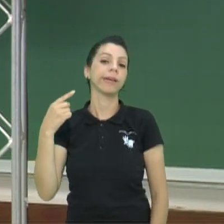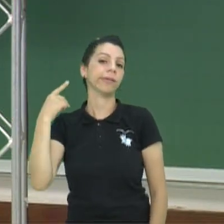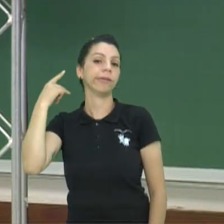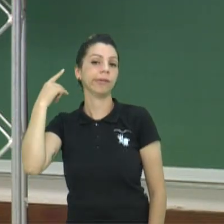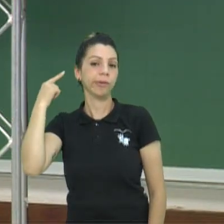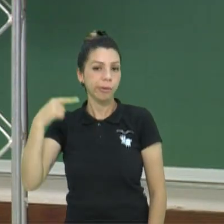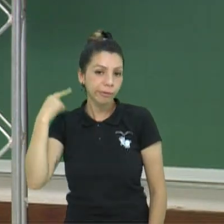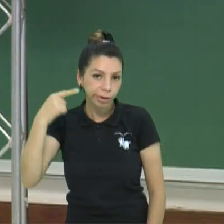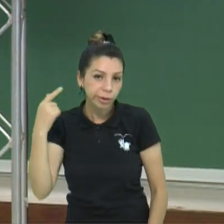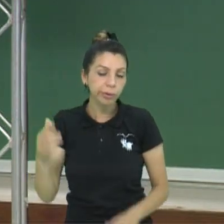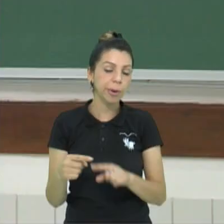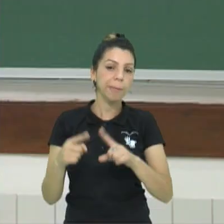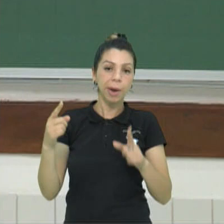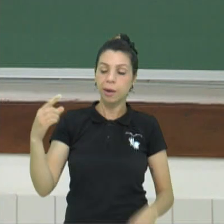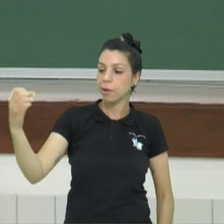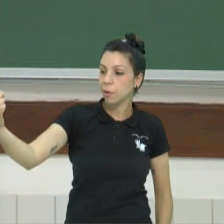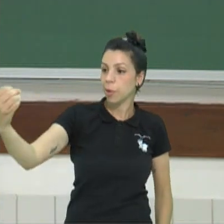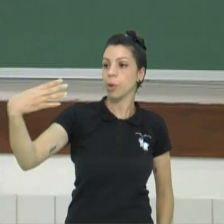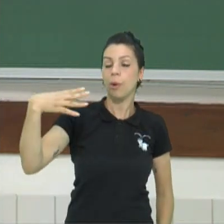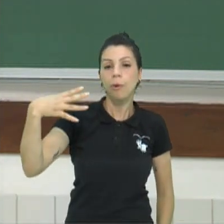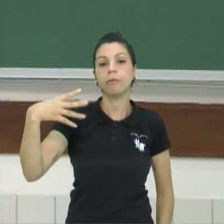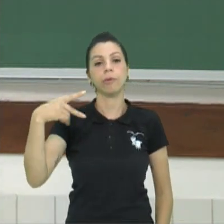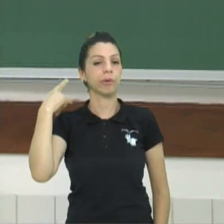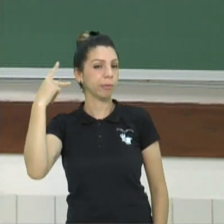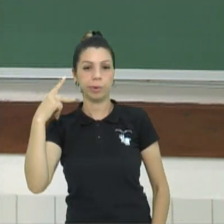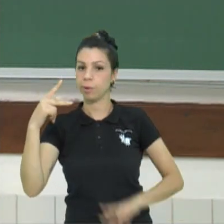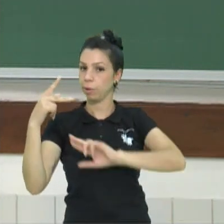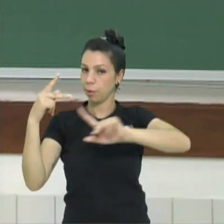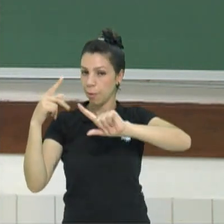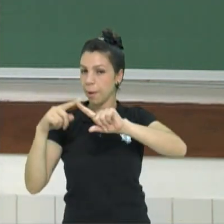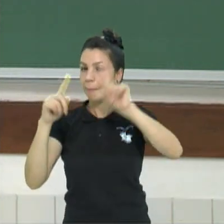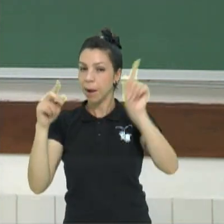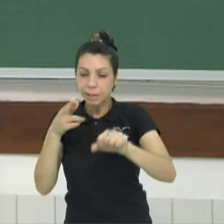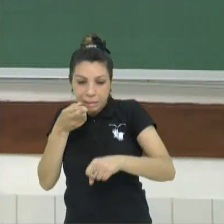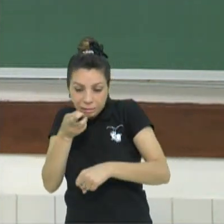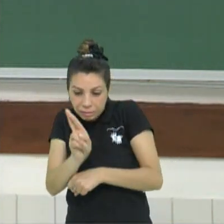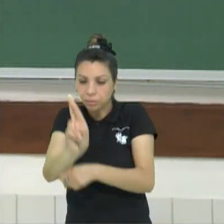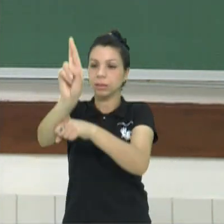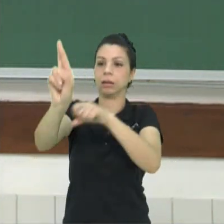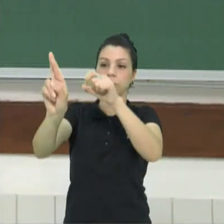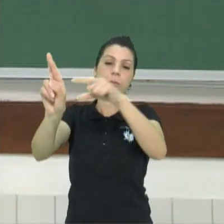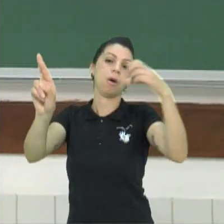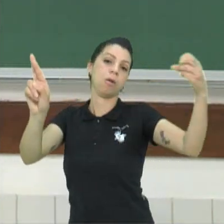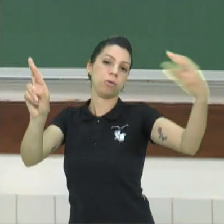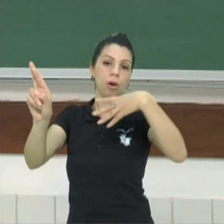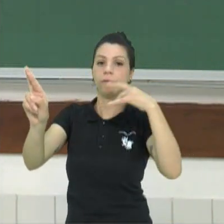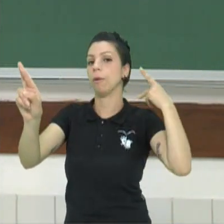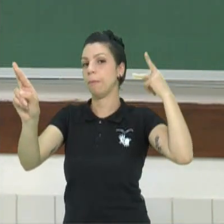na política, mas se apresentava como a nova política. O vô dele